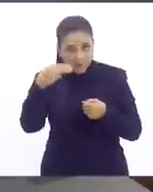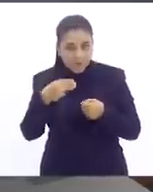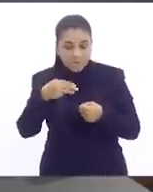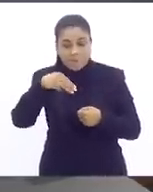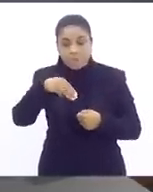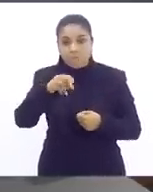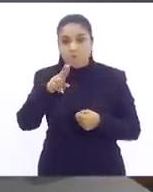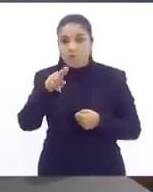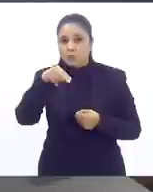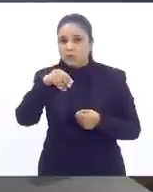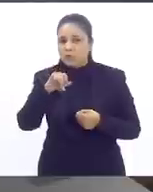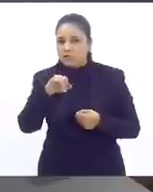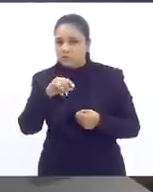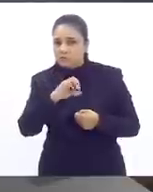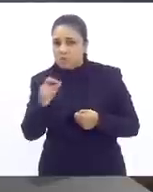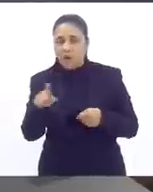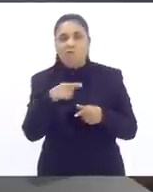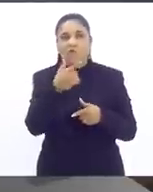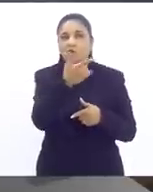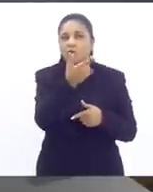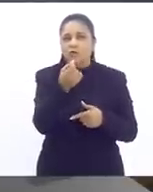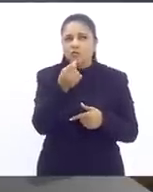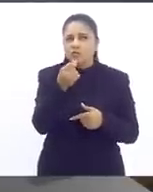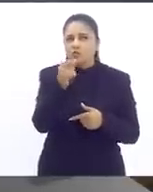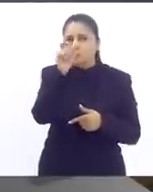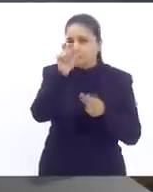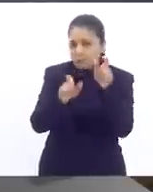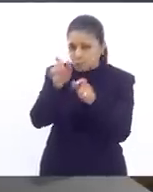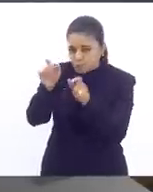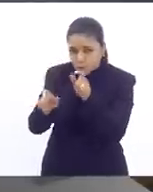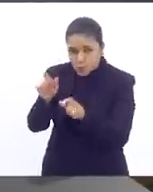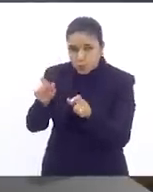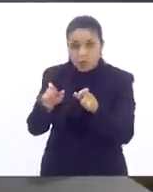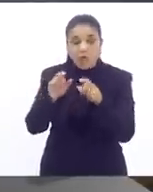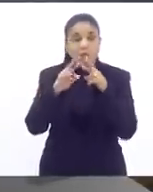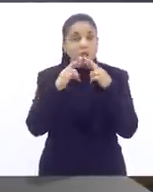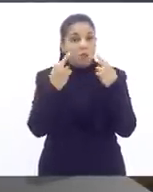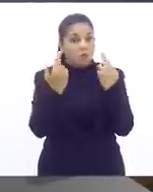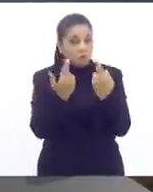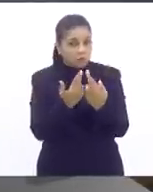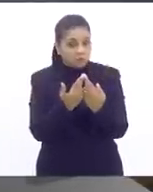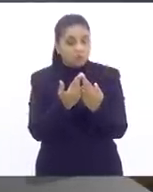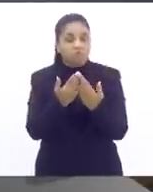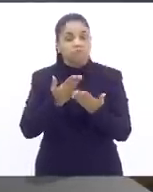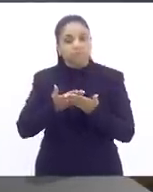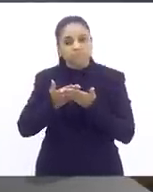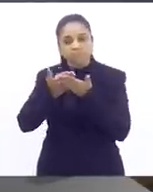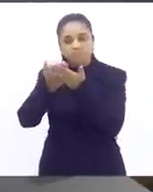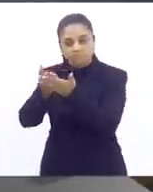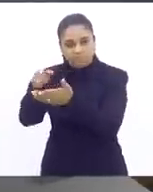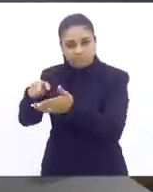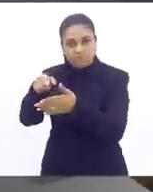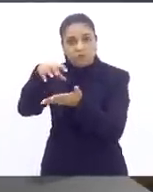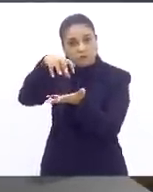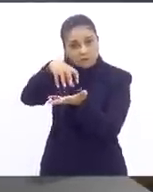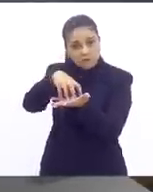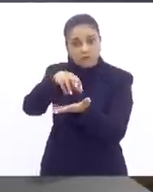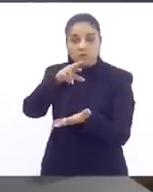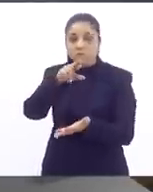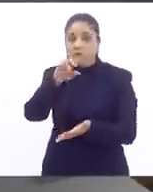se não me engano foram 20 pessoas eu pessoalmente foi a reunião e direcionei ao setor competente do Rio previdência para